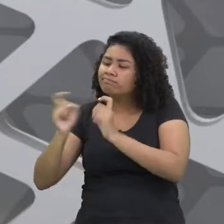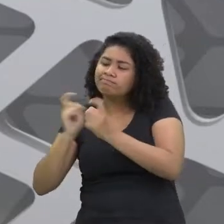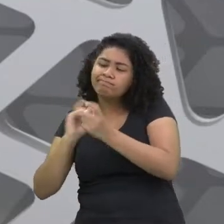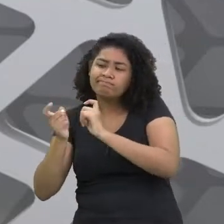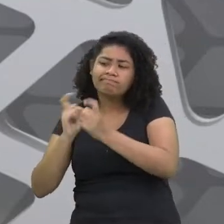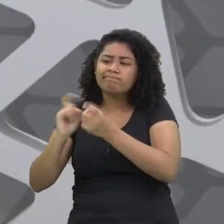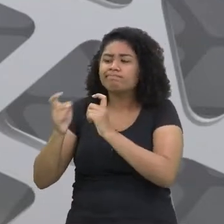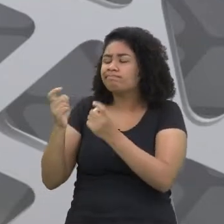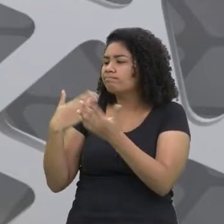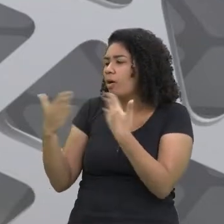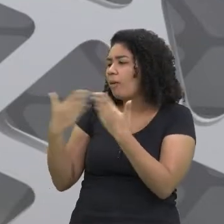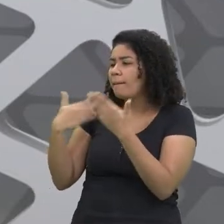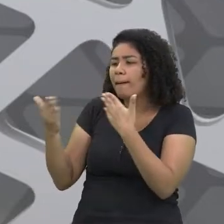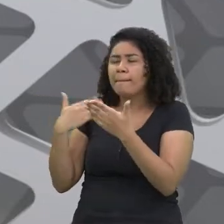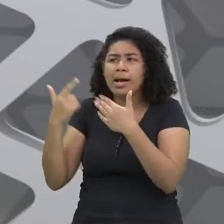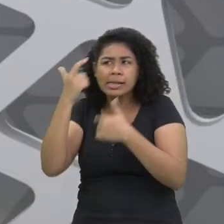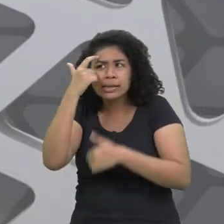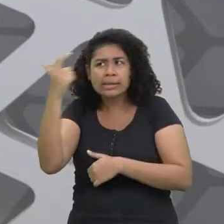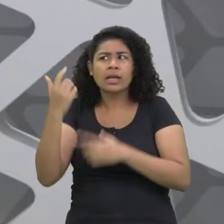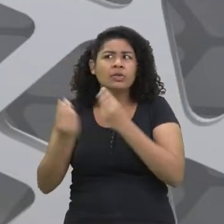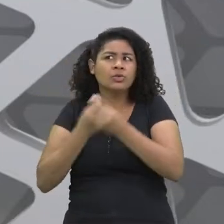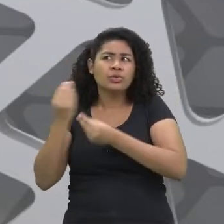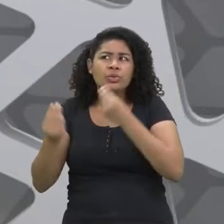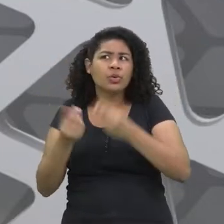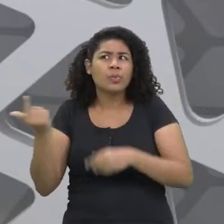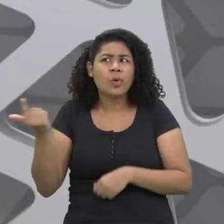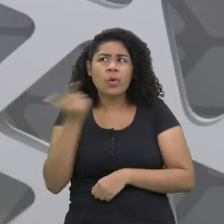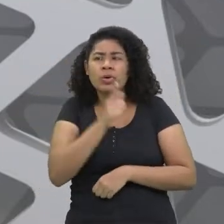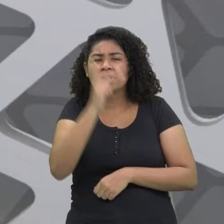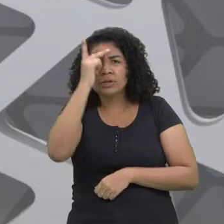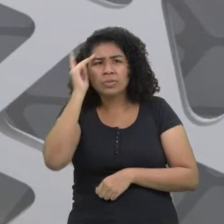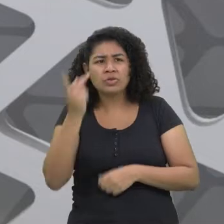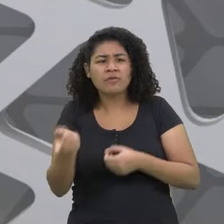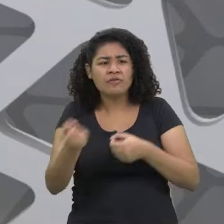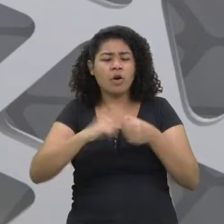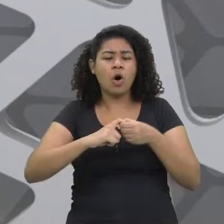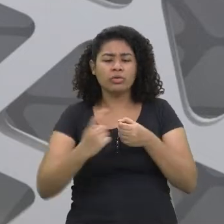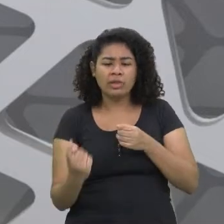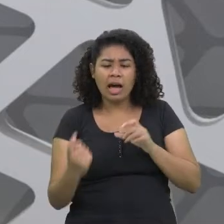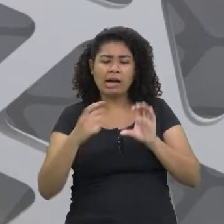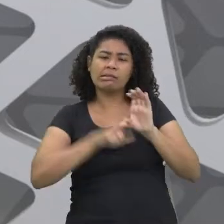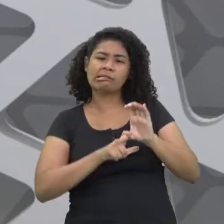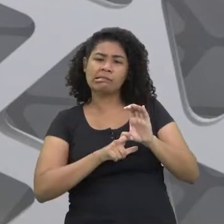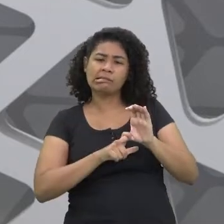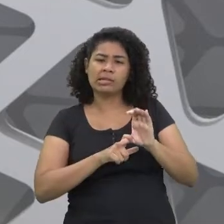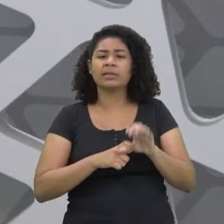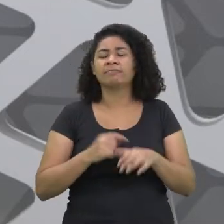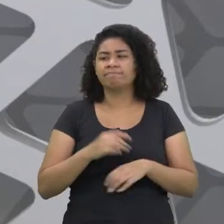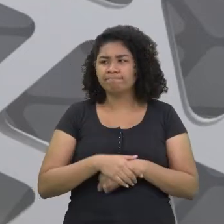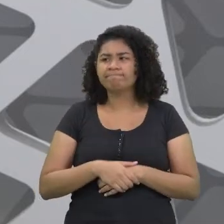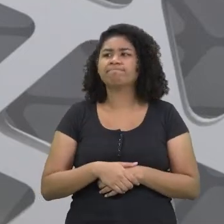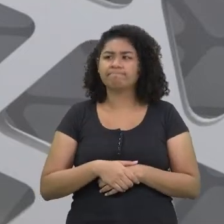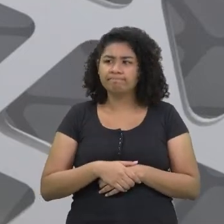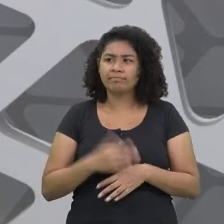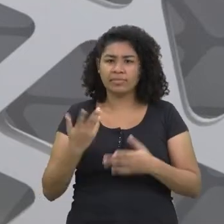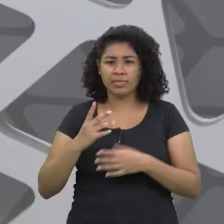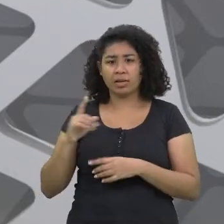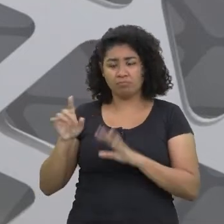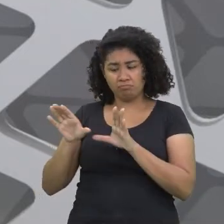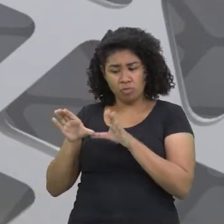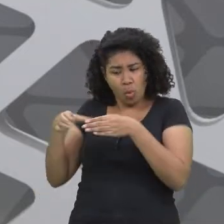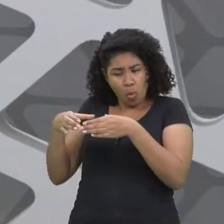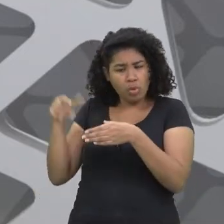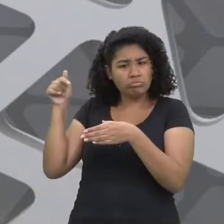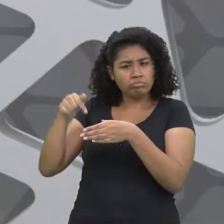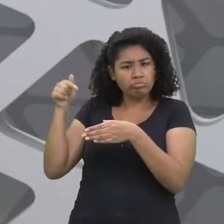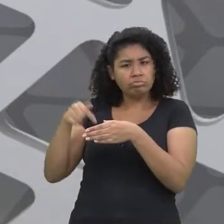formas de como eles poderiam ganhar novos fiéis para a Igreja Católica, tá bom? Então o Concílio de Trento